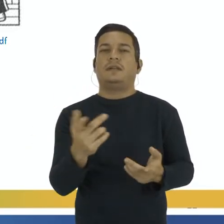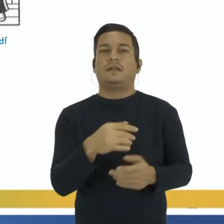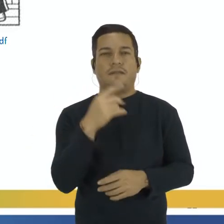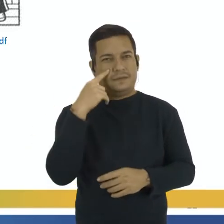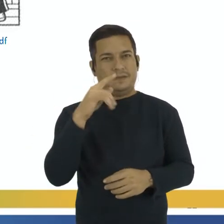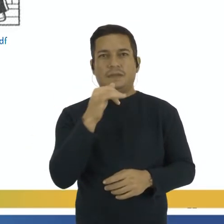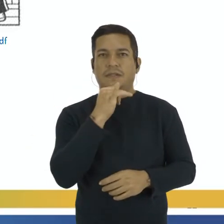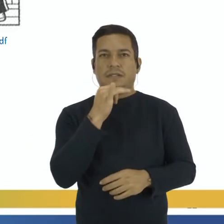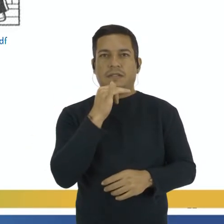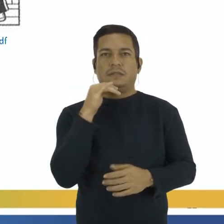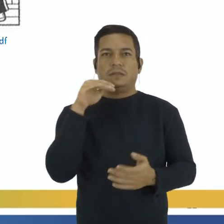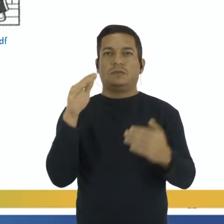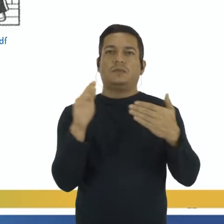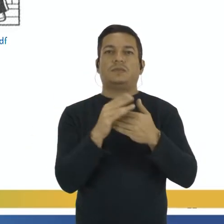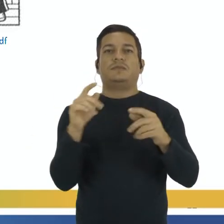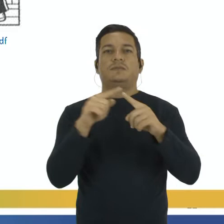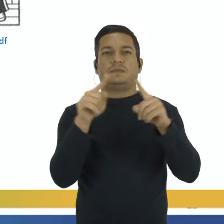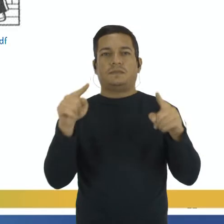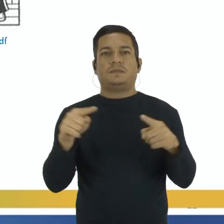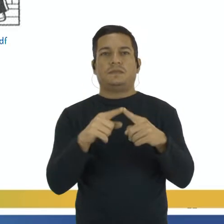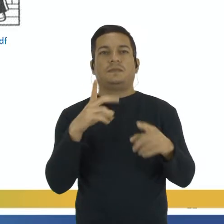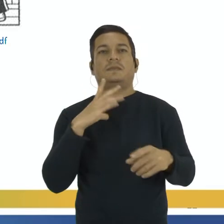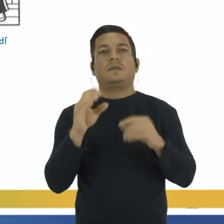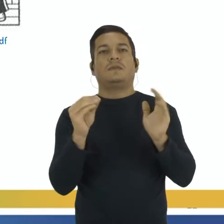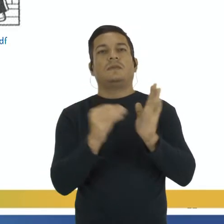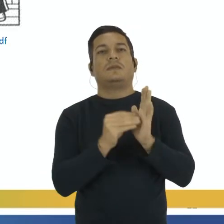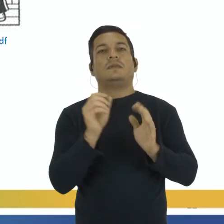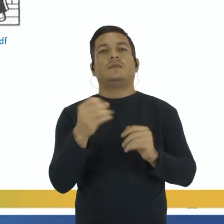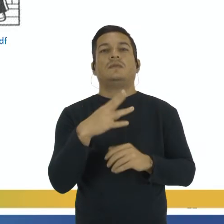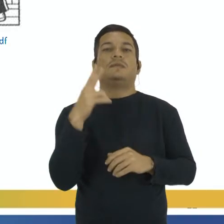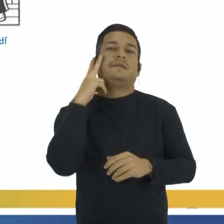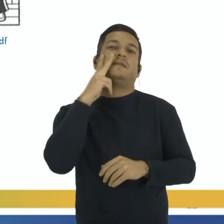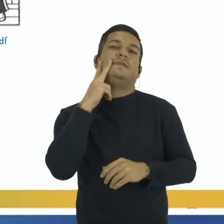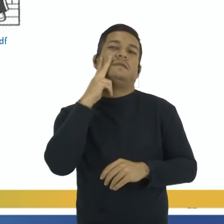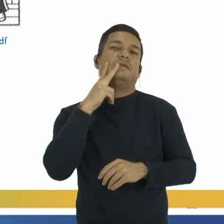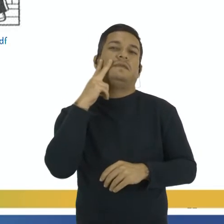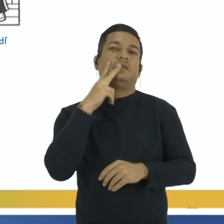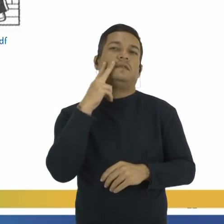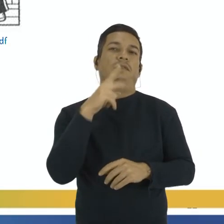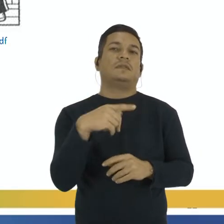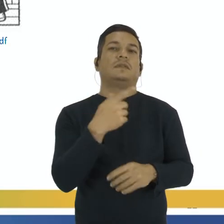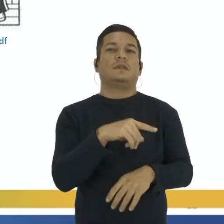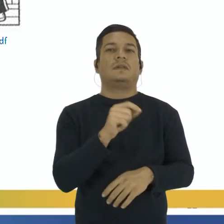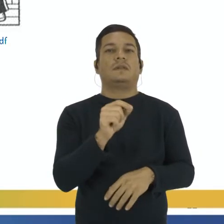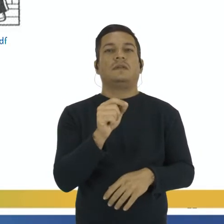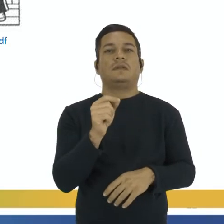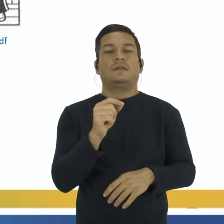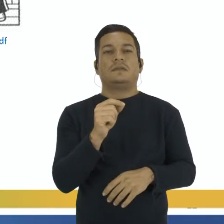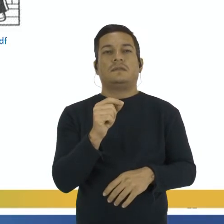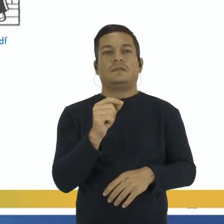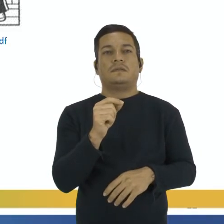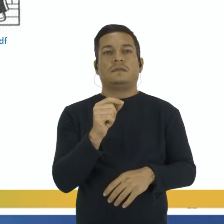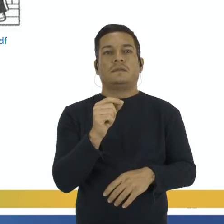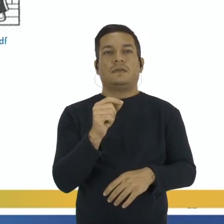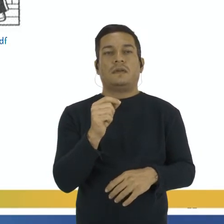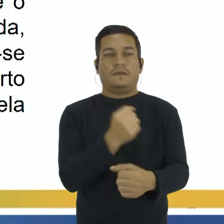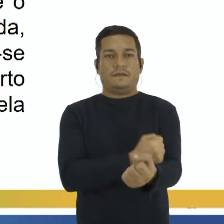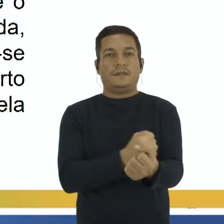que no último quadrinho foi introduzido um novo elemento, vinho, que associamos ao vício citado no primeiro quadrinho.